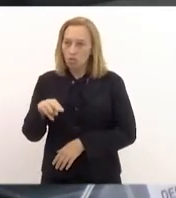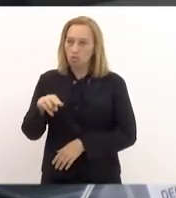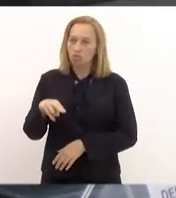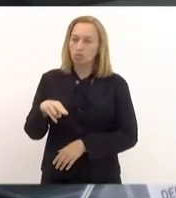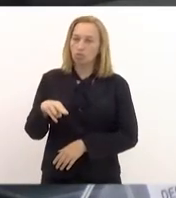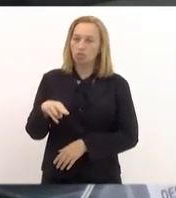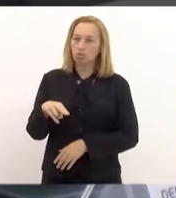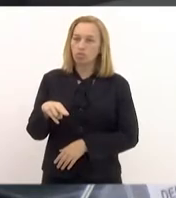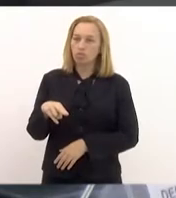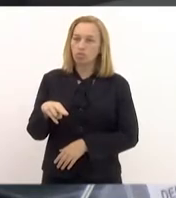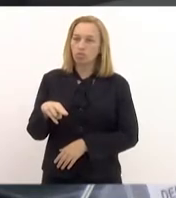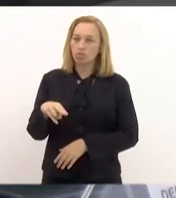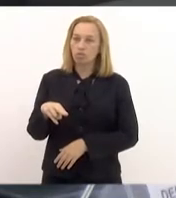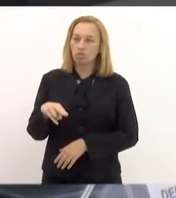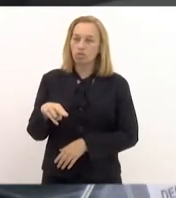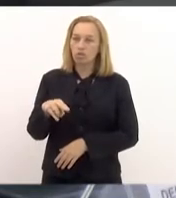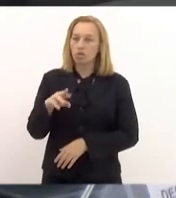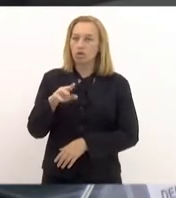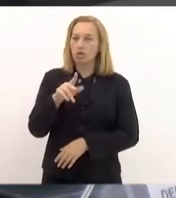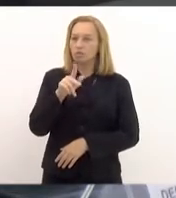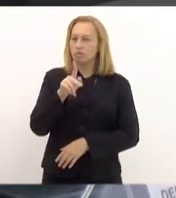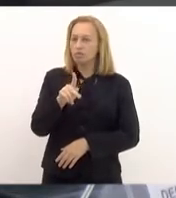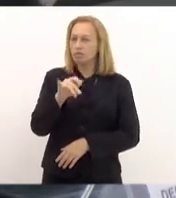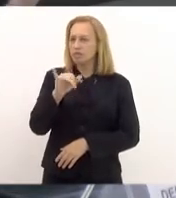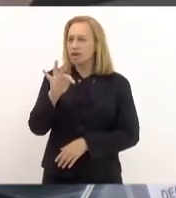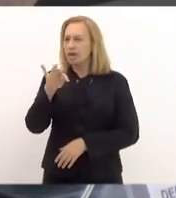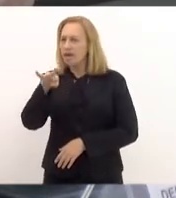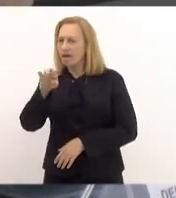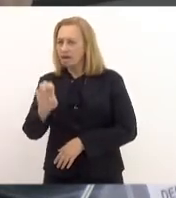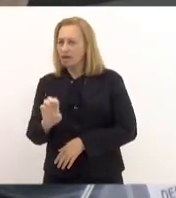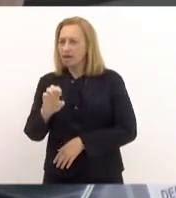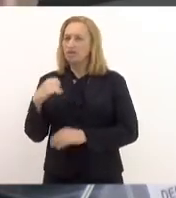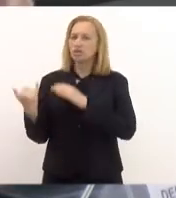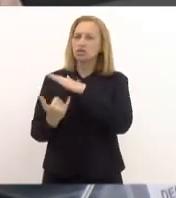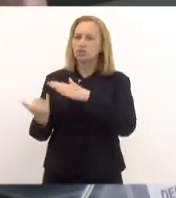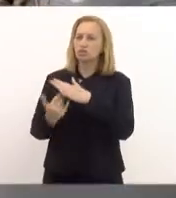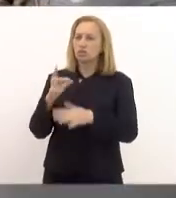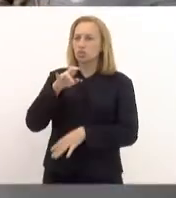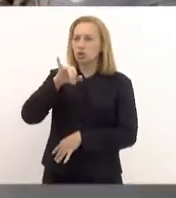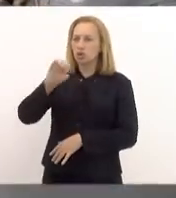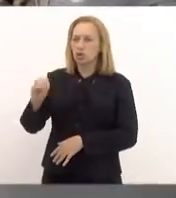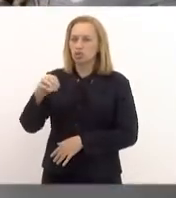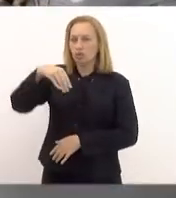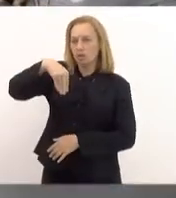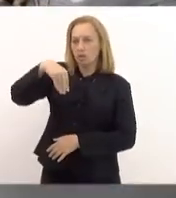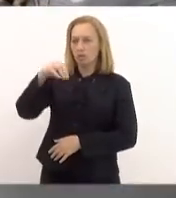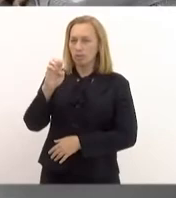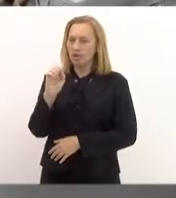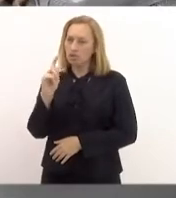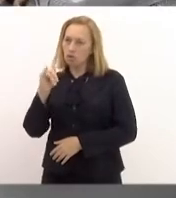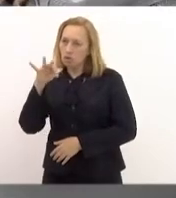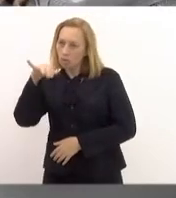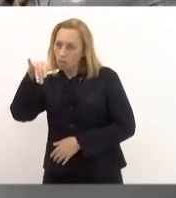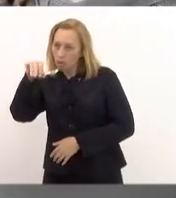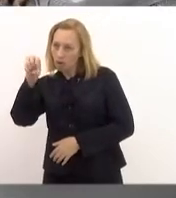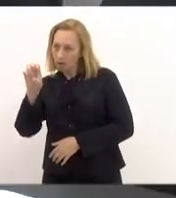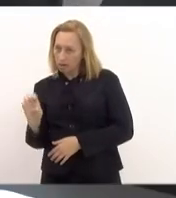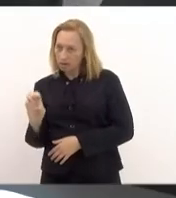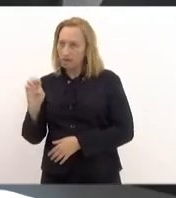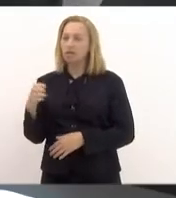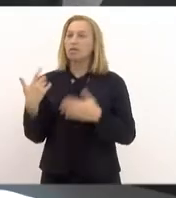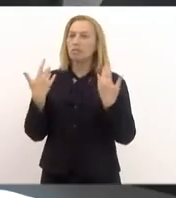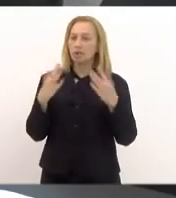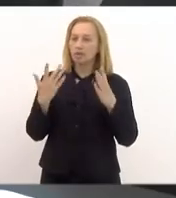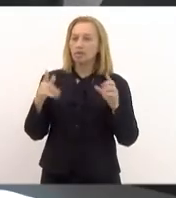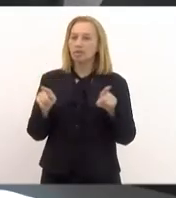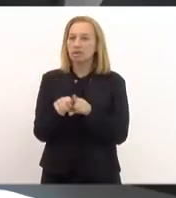do Robson Pierre, do Instituto Rio Metrópole, que também se faz acompanhar de uma representação do Instituto, a quem eu saúdo também em